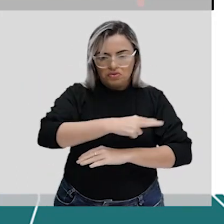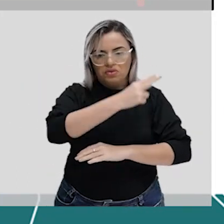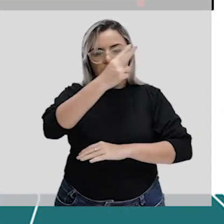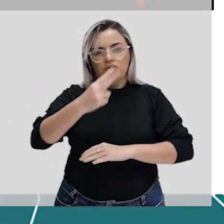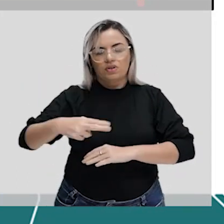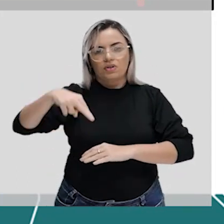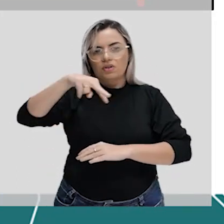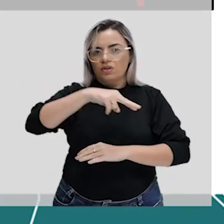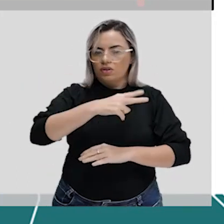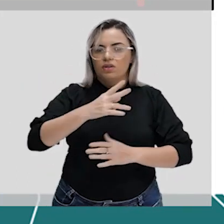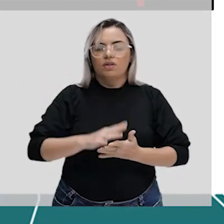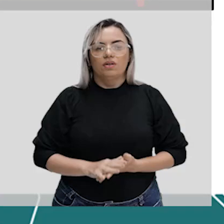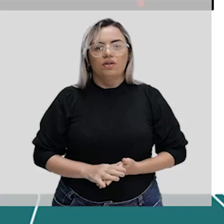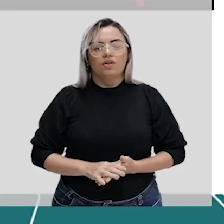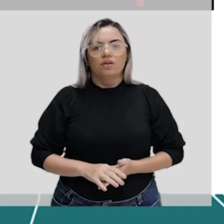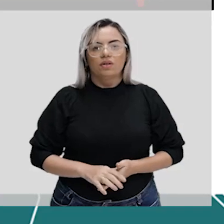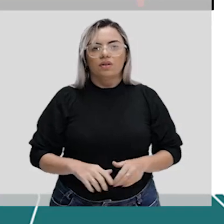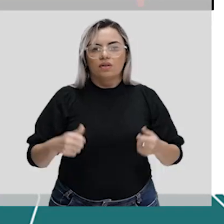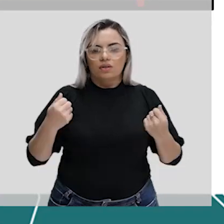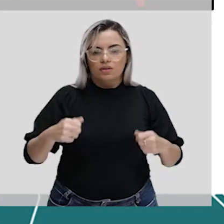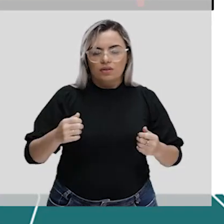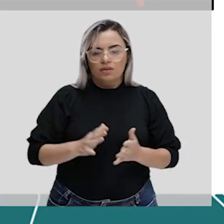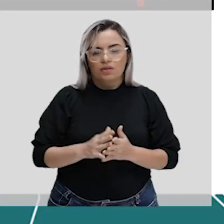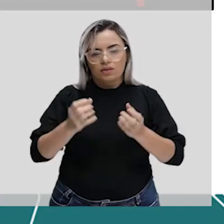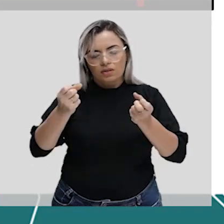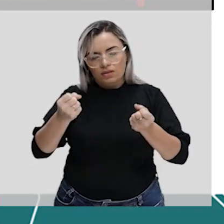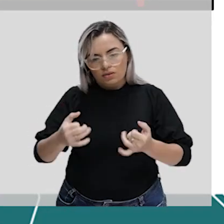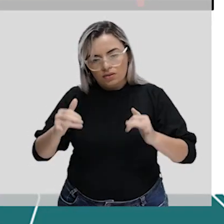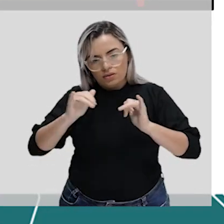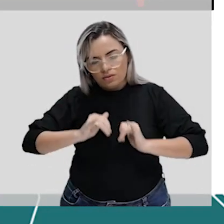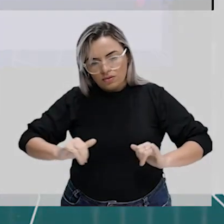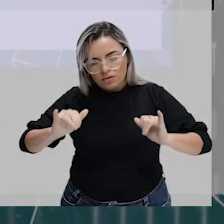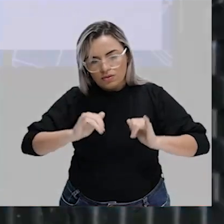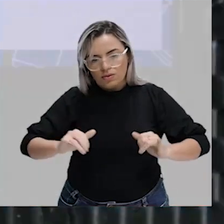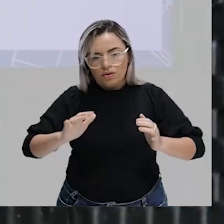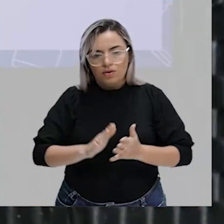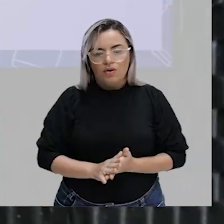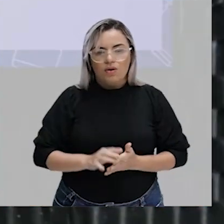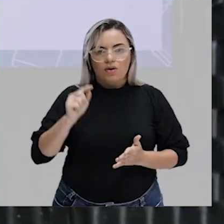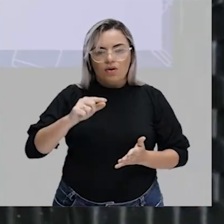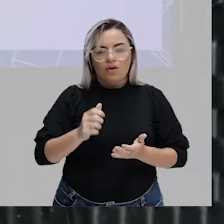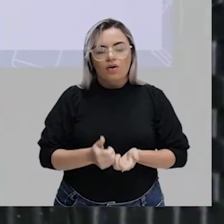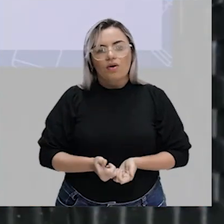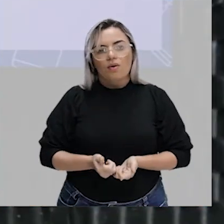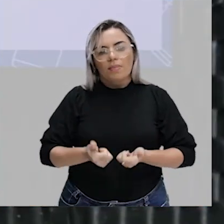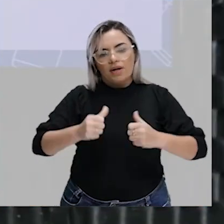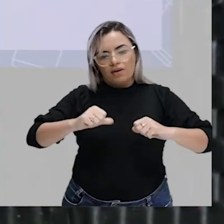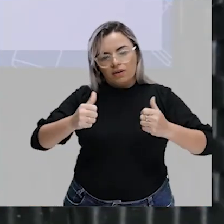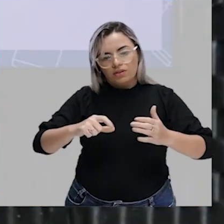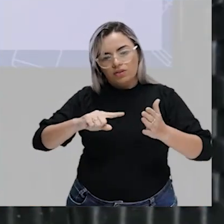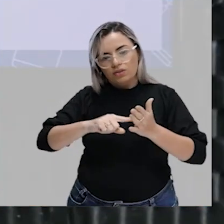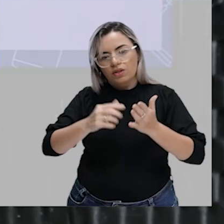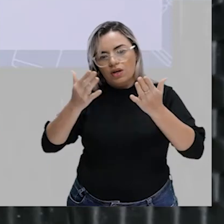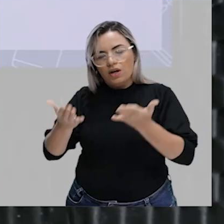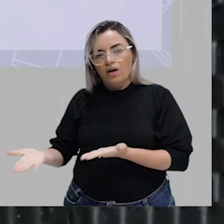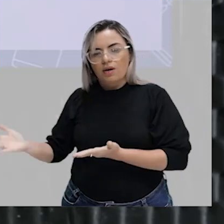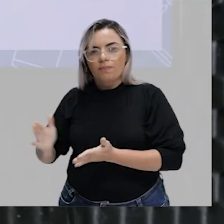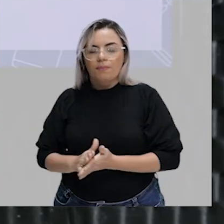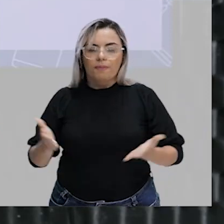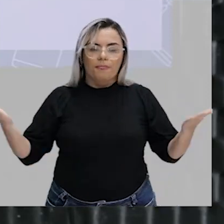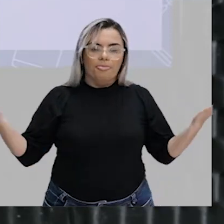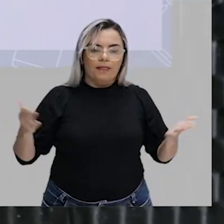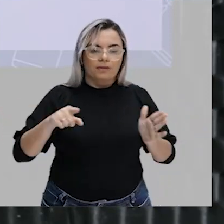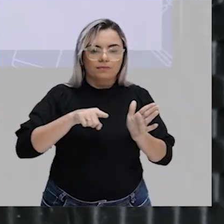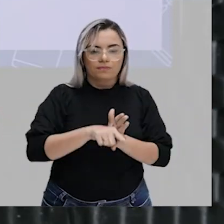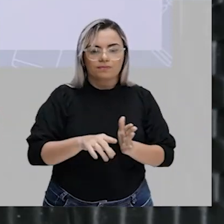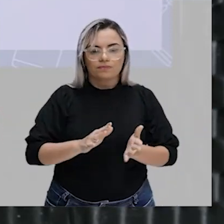o que vier ali, o que ele prescrever lá para a sua mesa julgadora. Vamos aqui para as questões. Qual